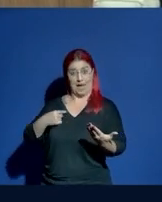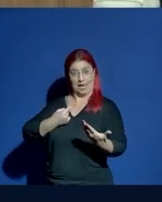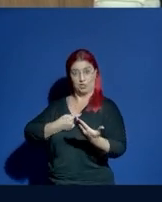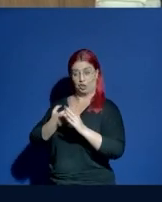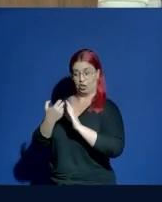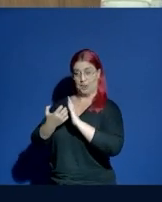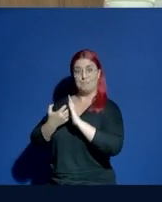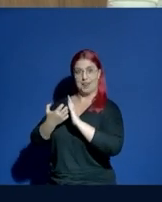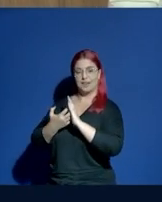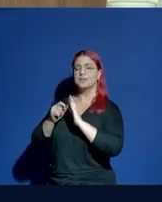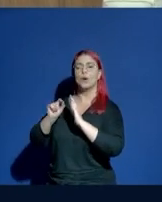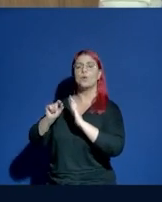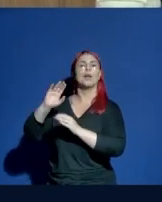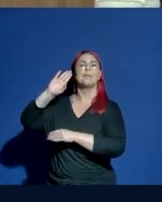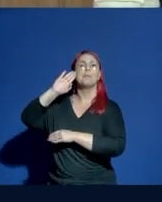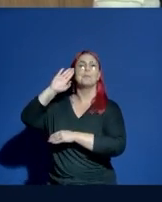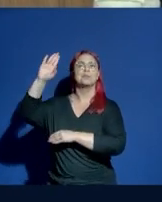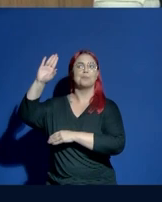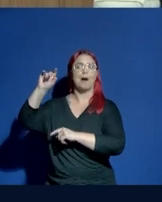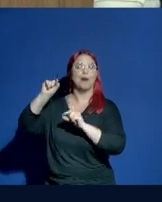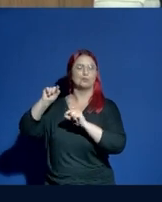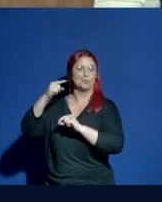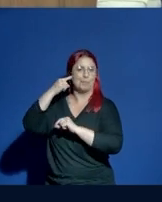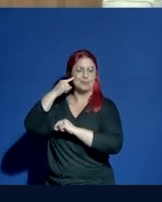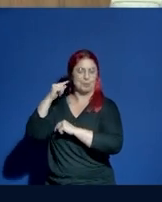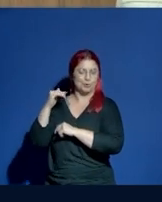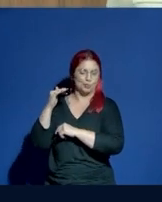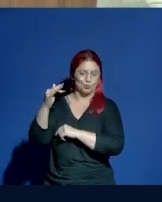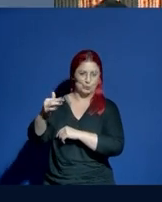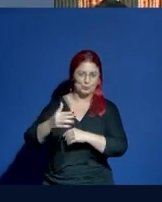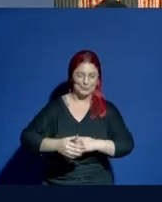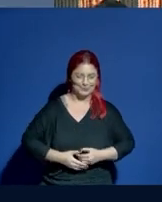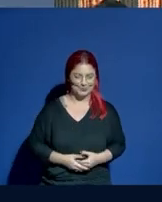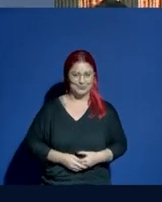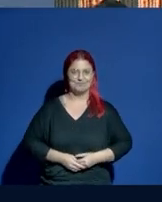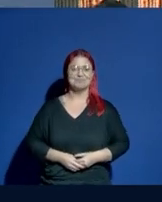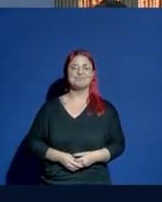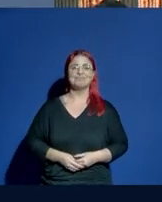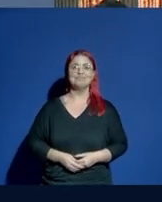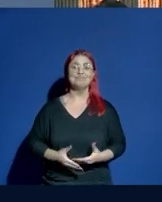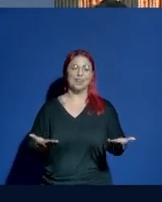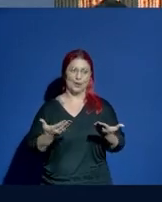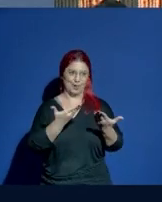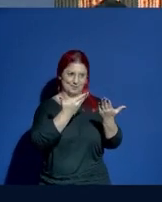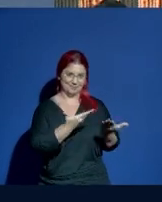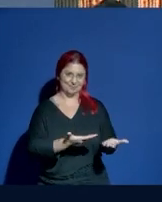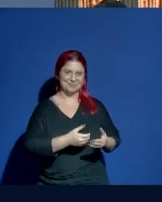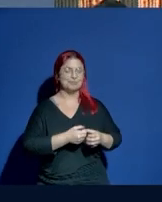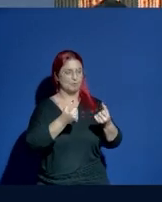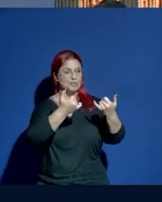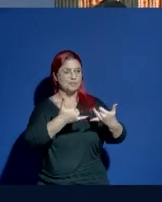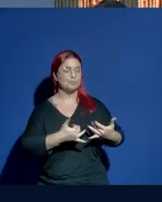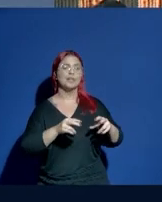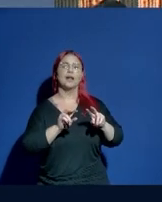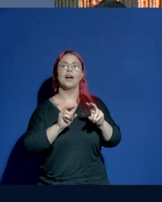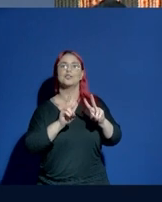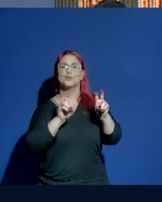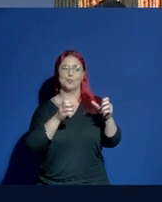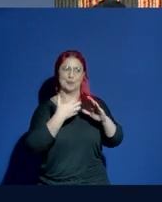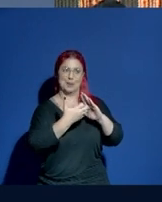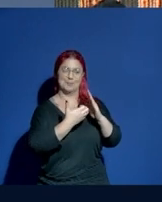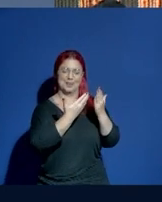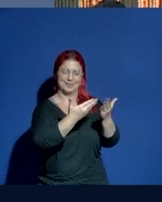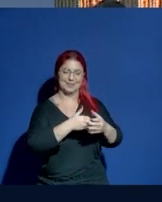da nossa empresa e da nossa visão de futuro Denis com você bom dia por favor explica um pouco da Gruta para gente